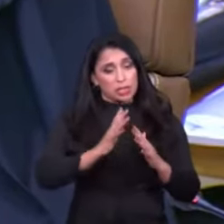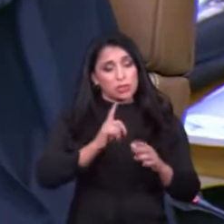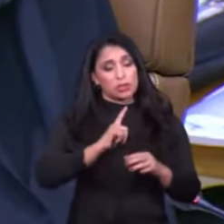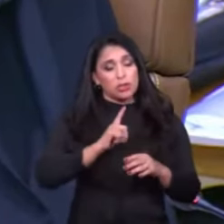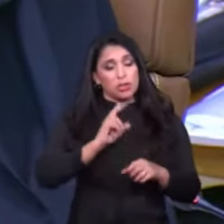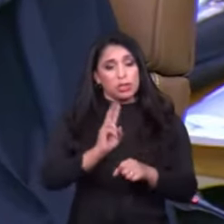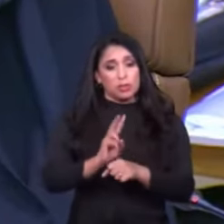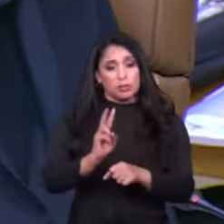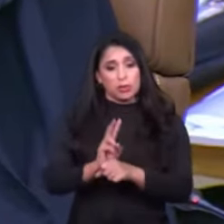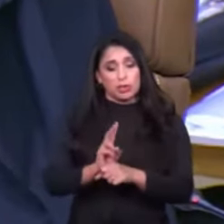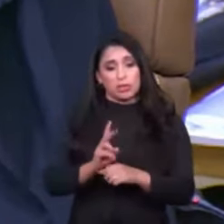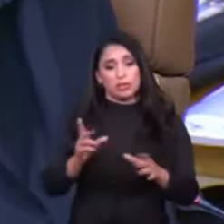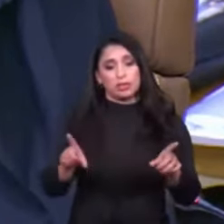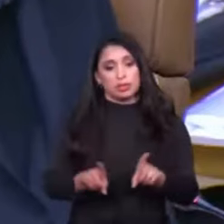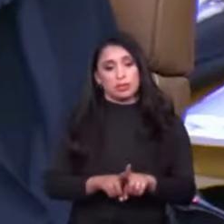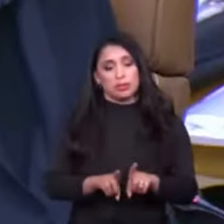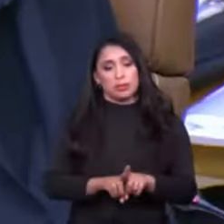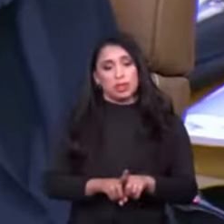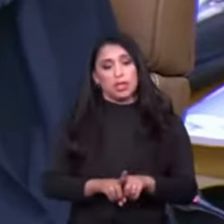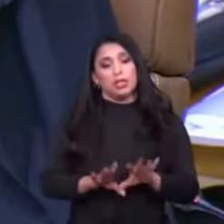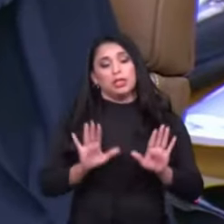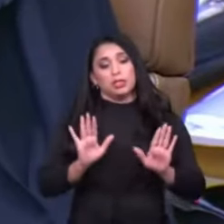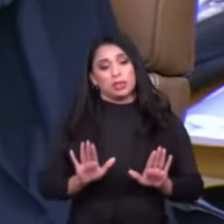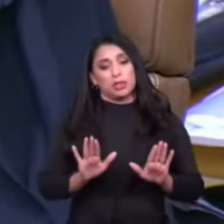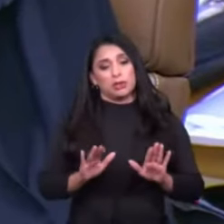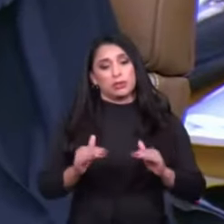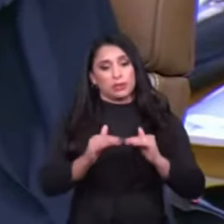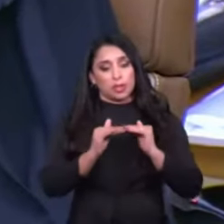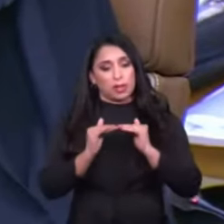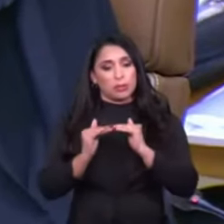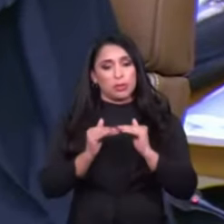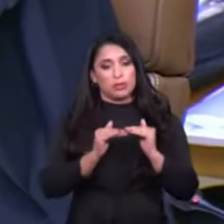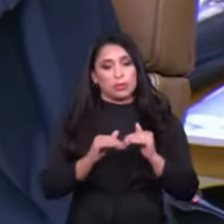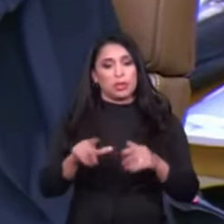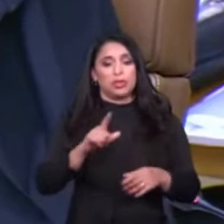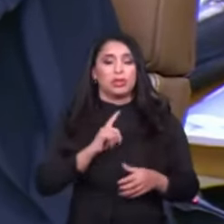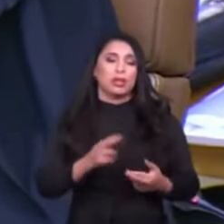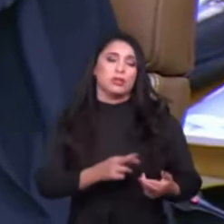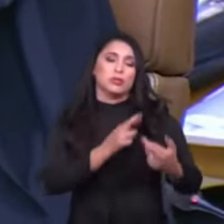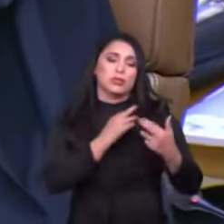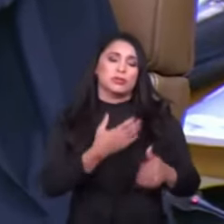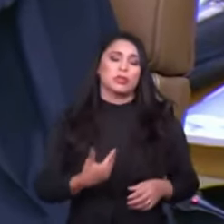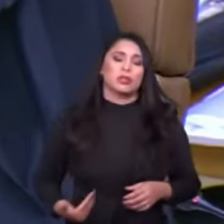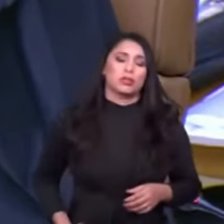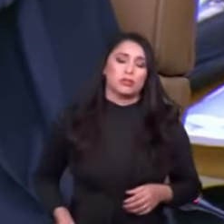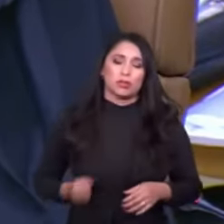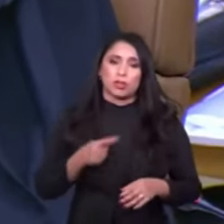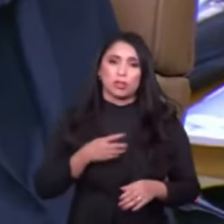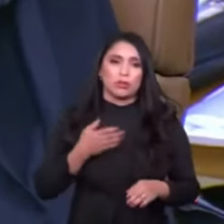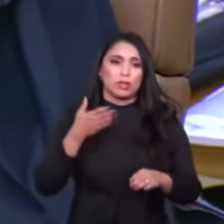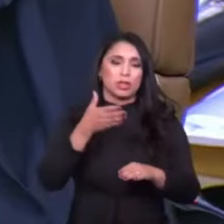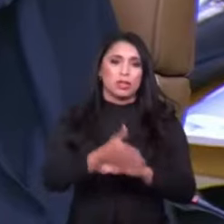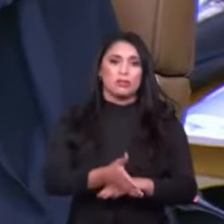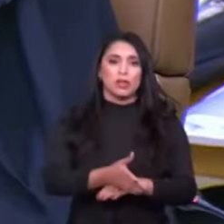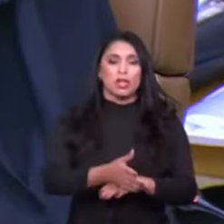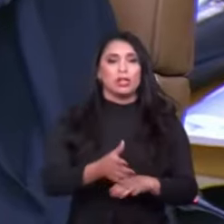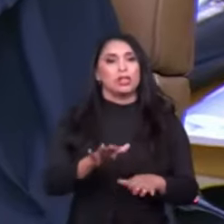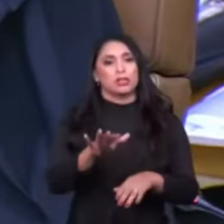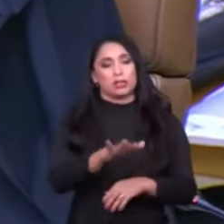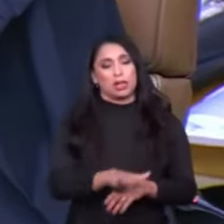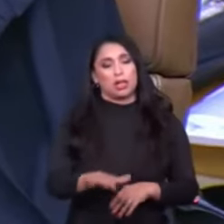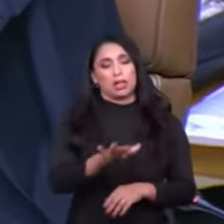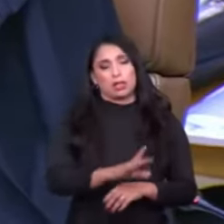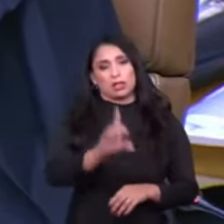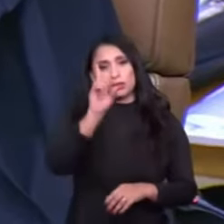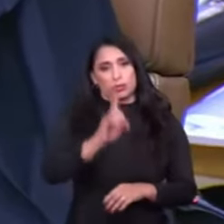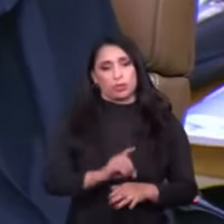deficiente. Assim, se por um lado o princípio da proporcionalidade impõe ao Estado que não intervenha desnecessariamente na esfera dos direitos fundamentais, determina